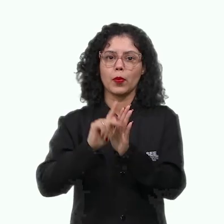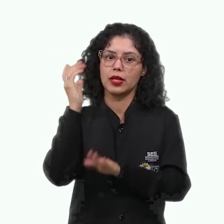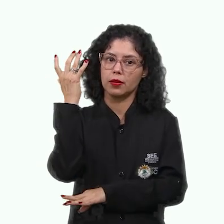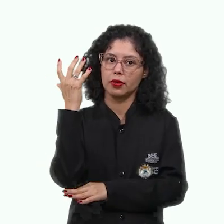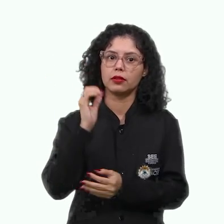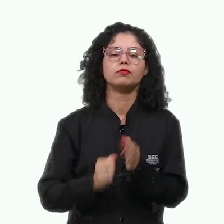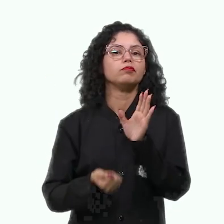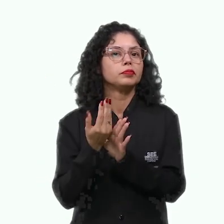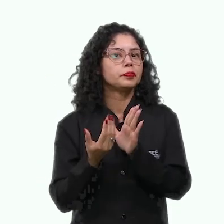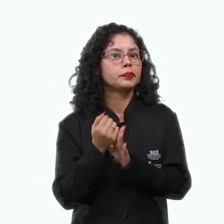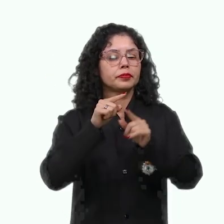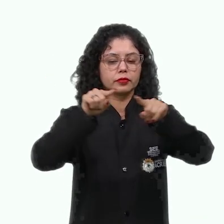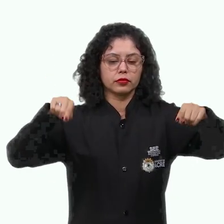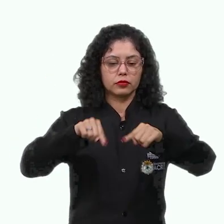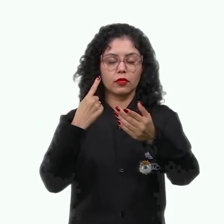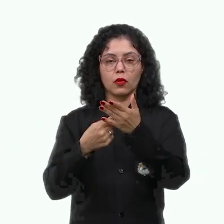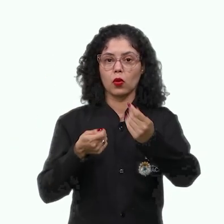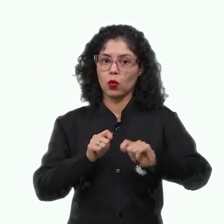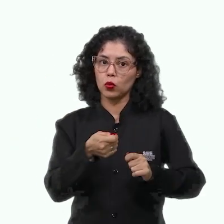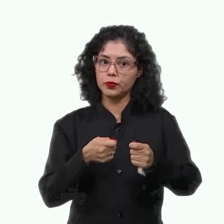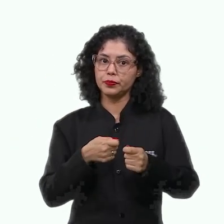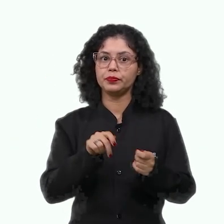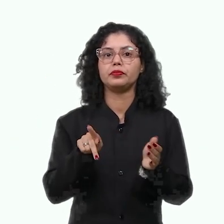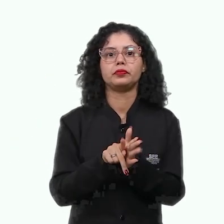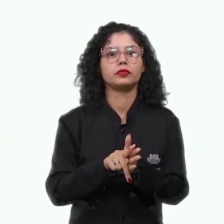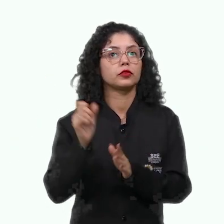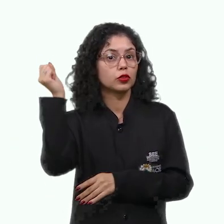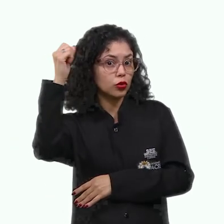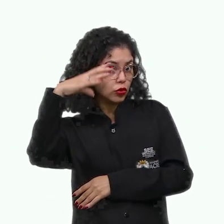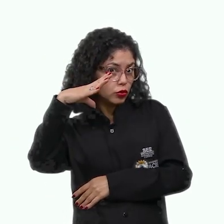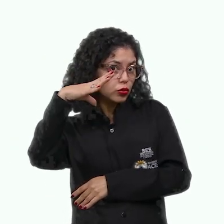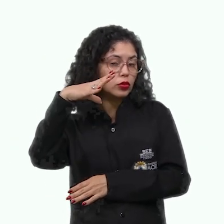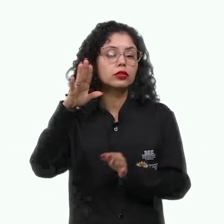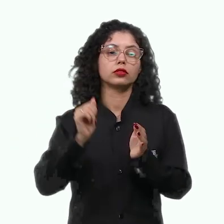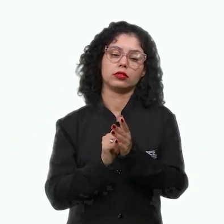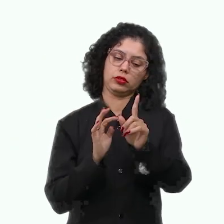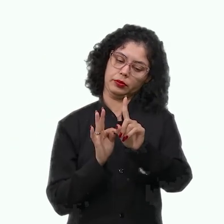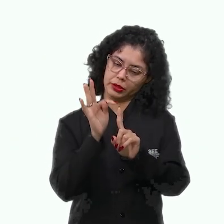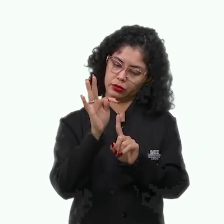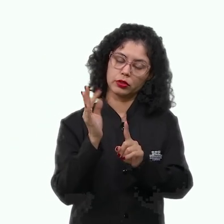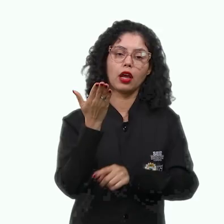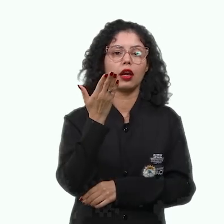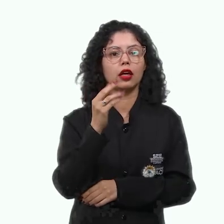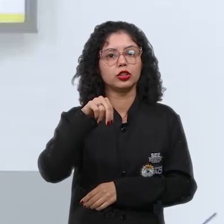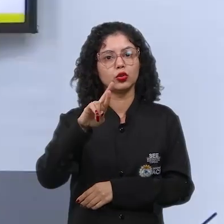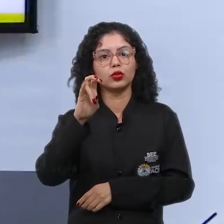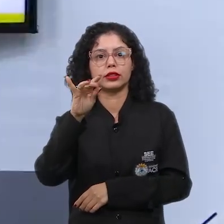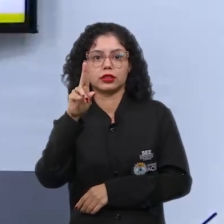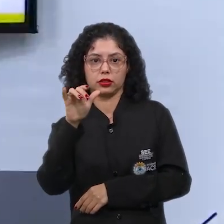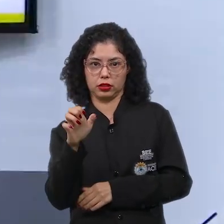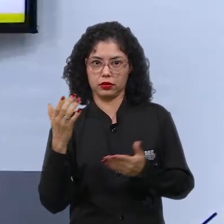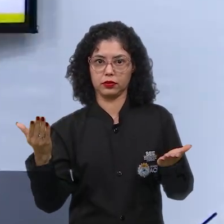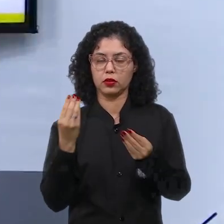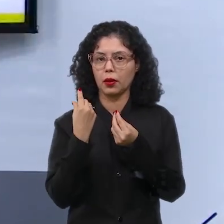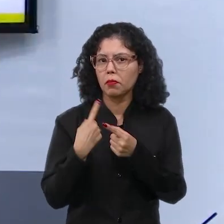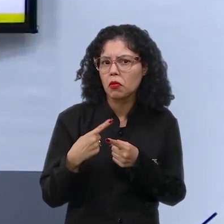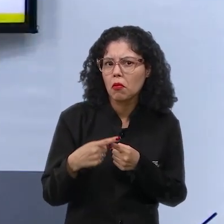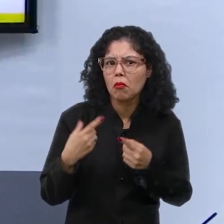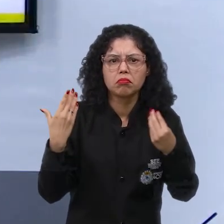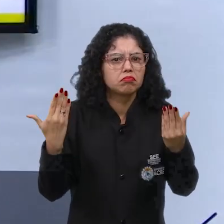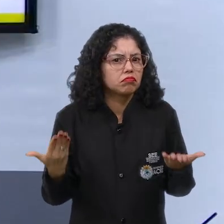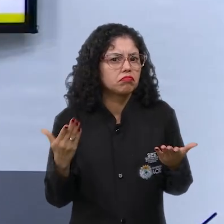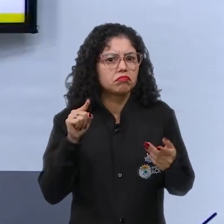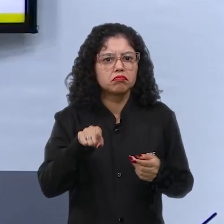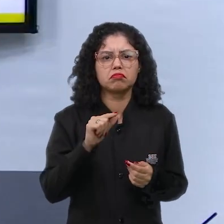produzidas em salas com condições controladas de luz, temperatura e nutriente. Ah, professora, por que eles fazem